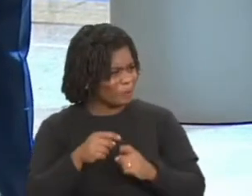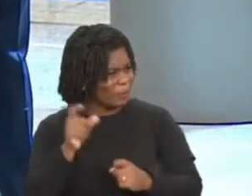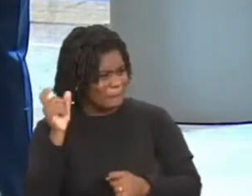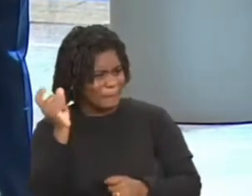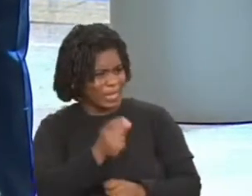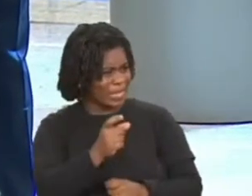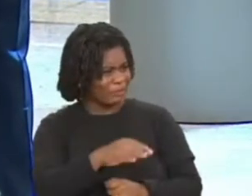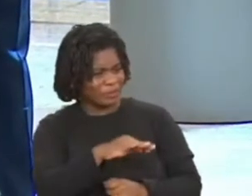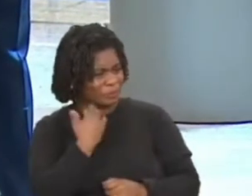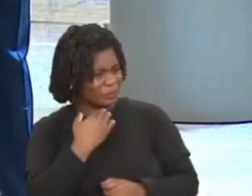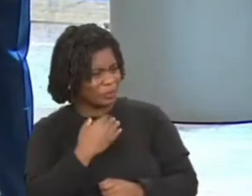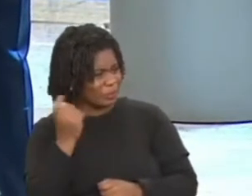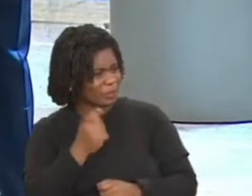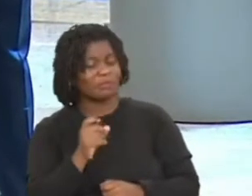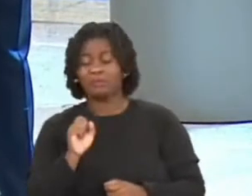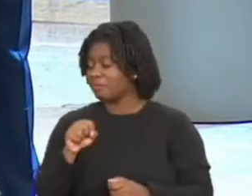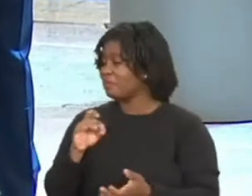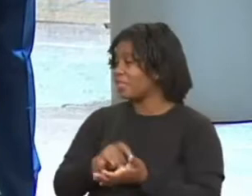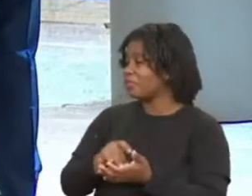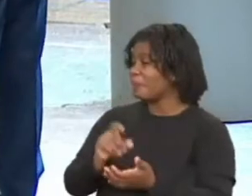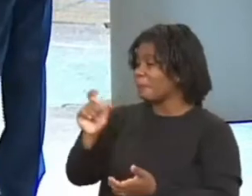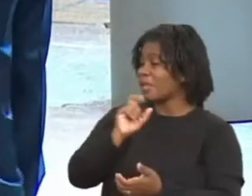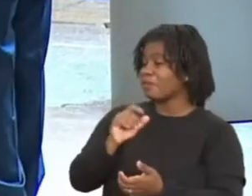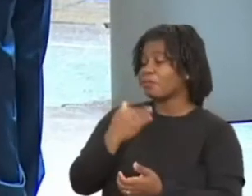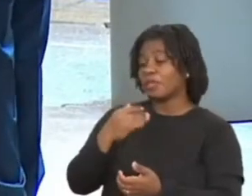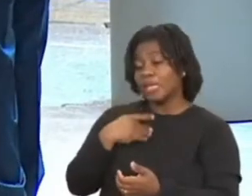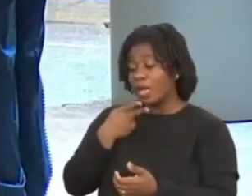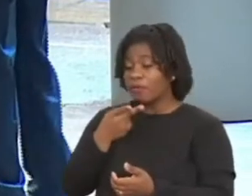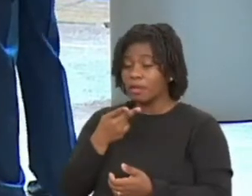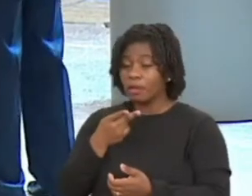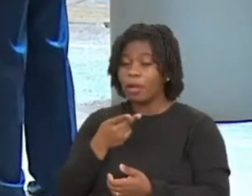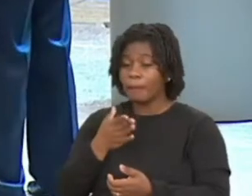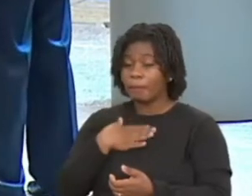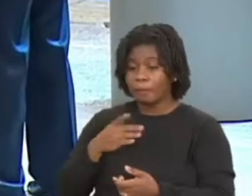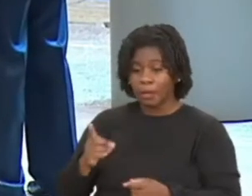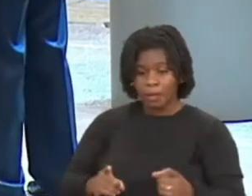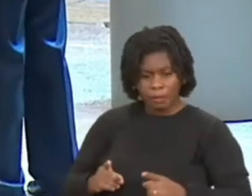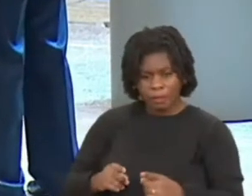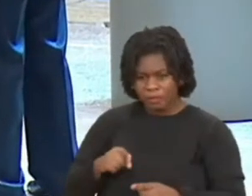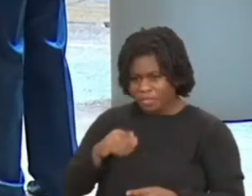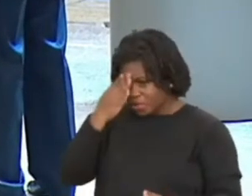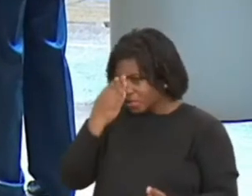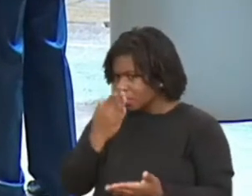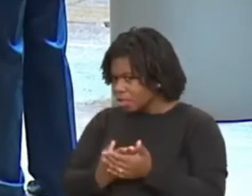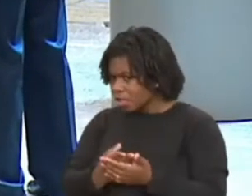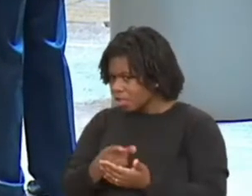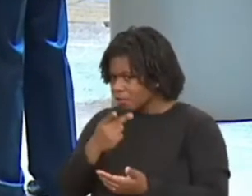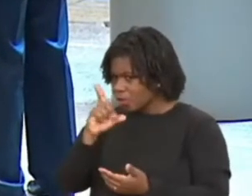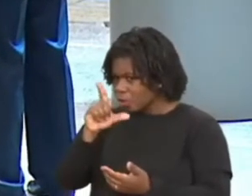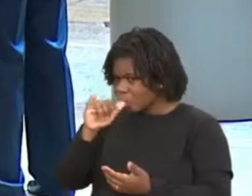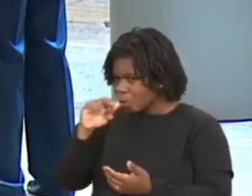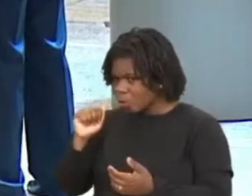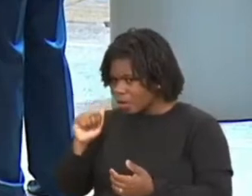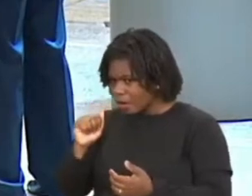Só via palavra de Março Aí eu virei para minha prima falei para ela assim você cria aqui que vai sair dessa